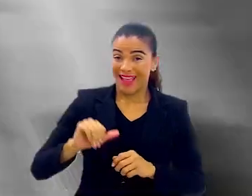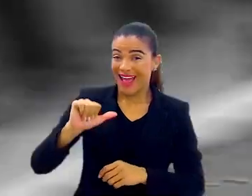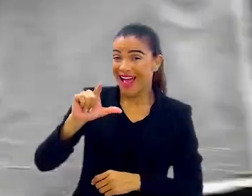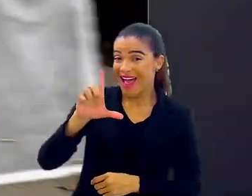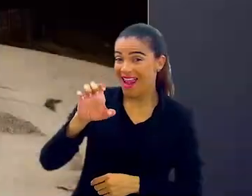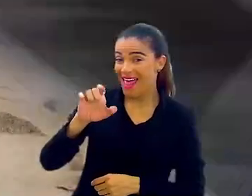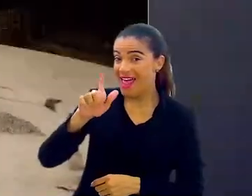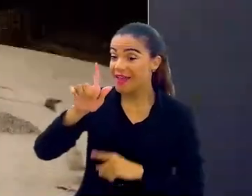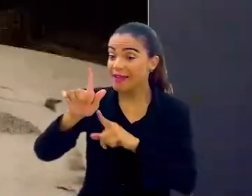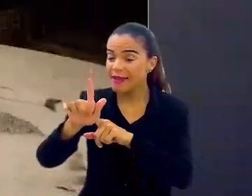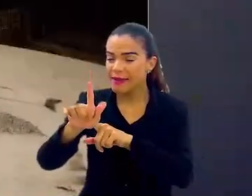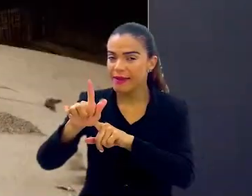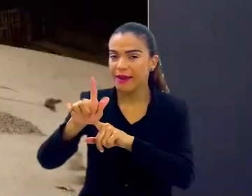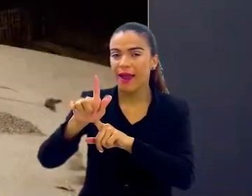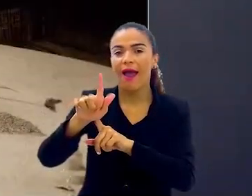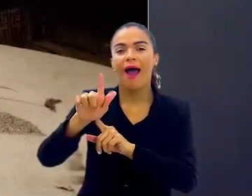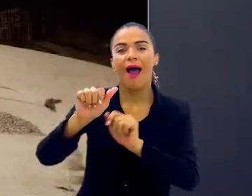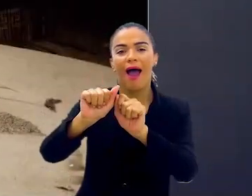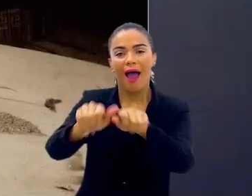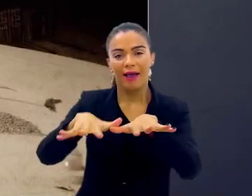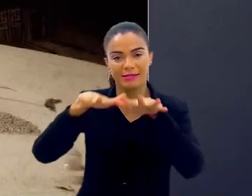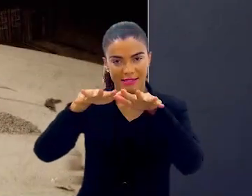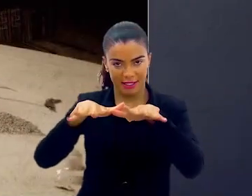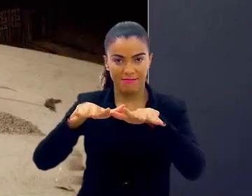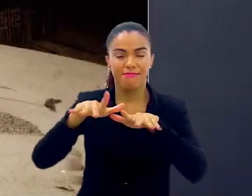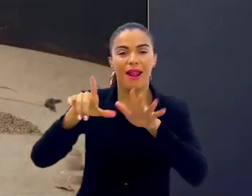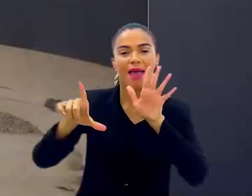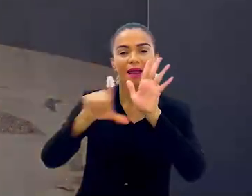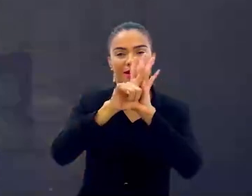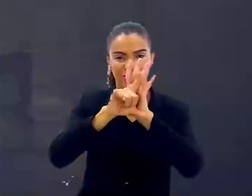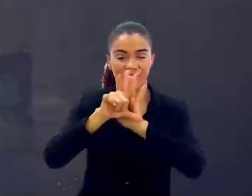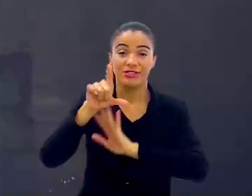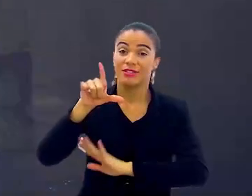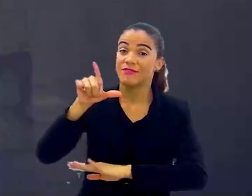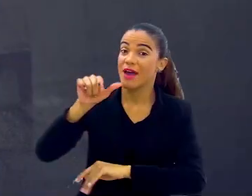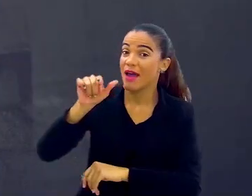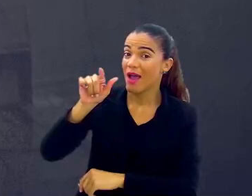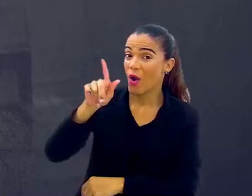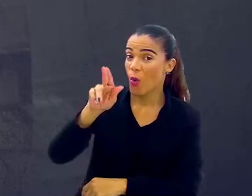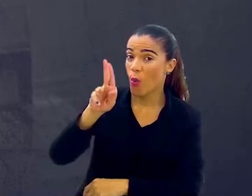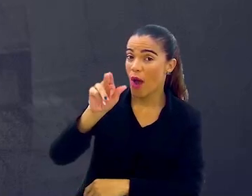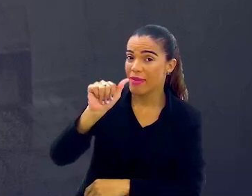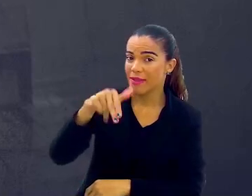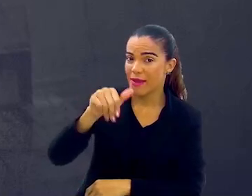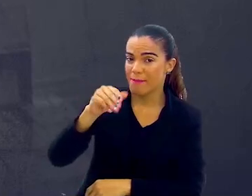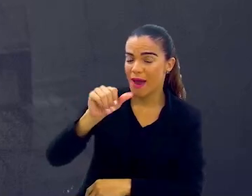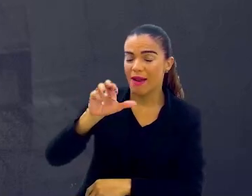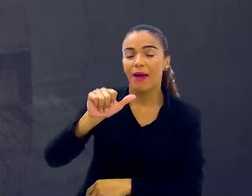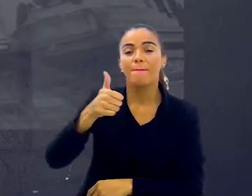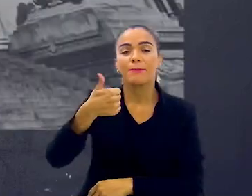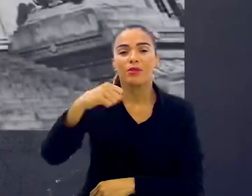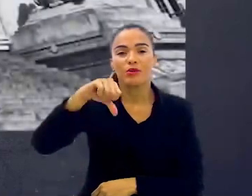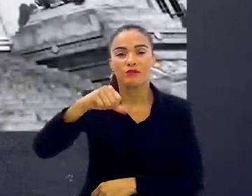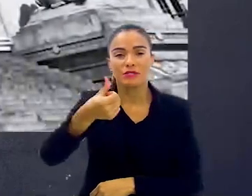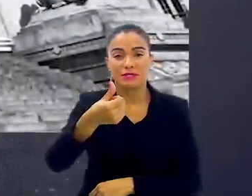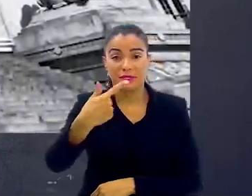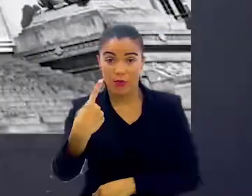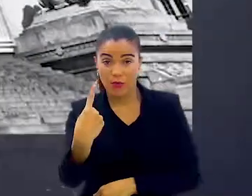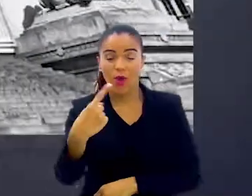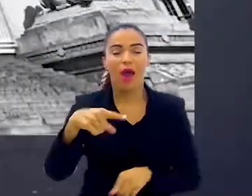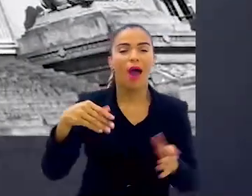A ALEG, Assembleia Legislativa do Estado da Guanabara, sediada de 1961 a